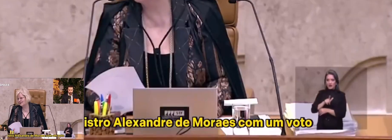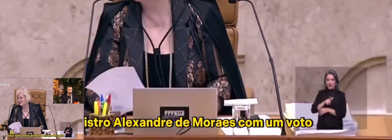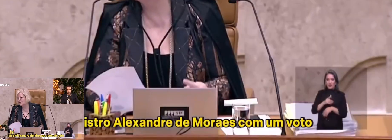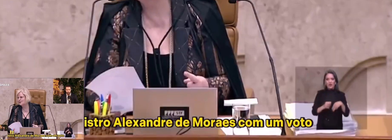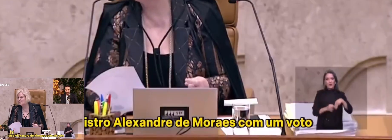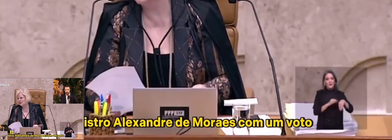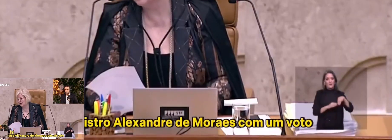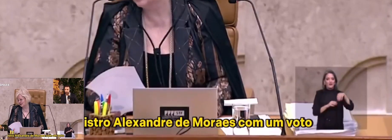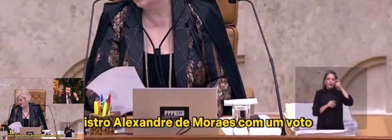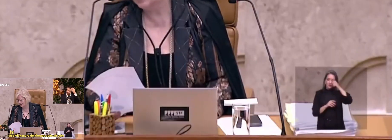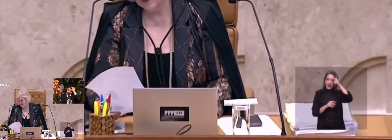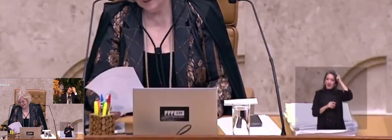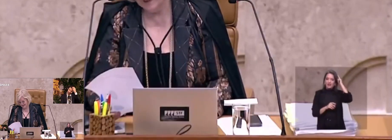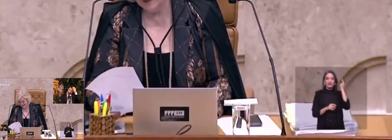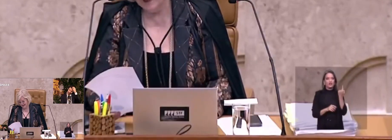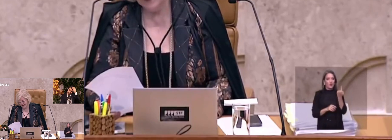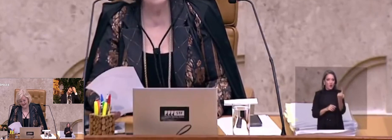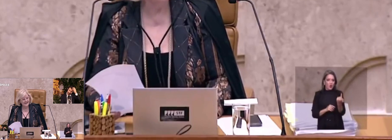Ministro Moraes